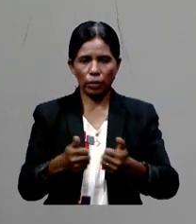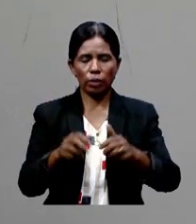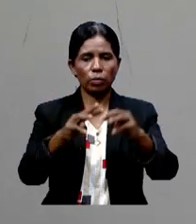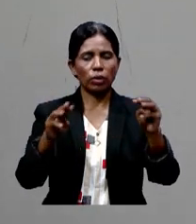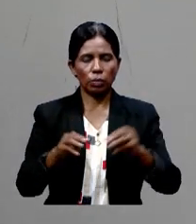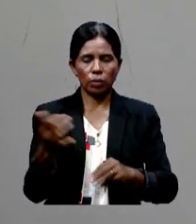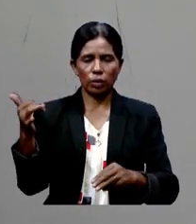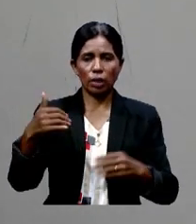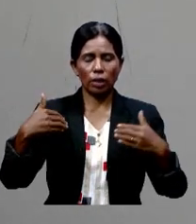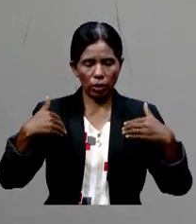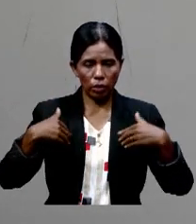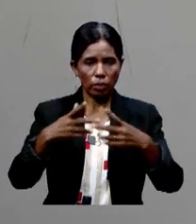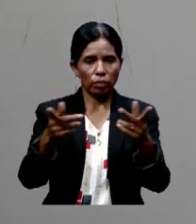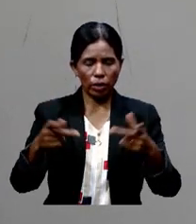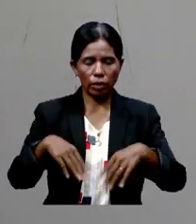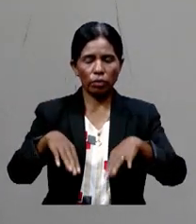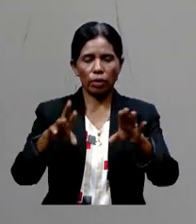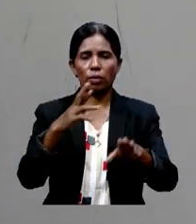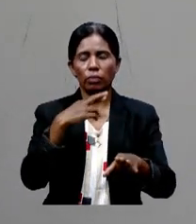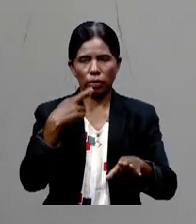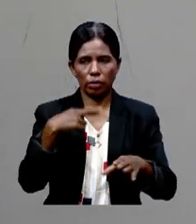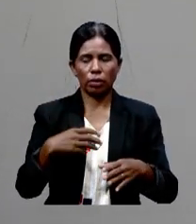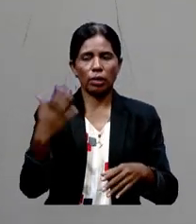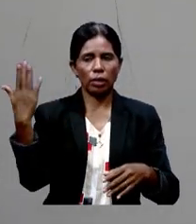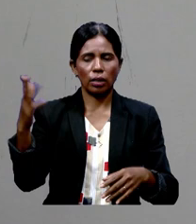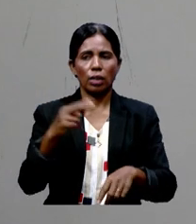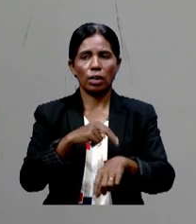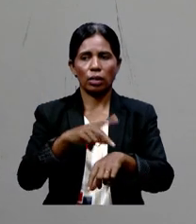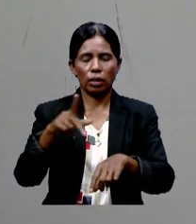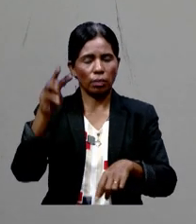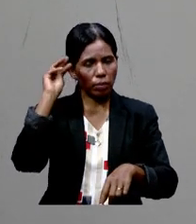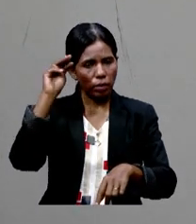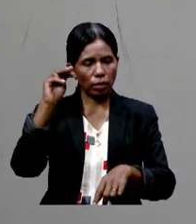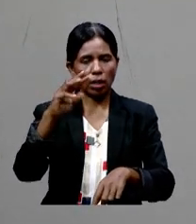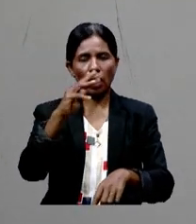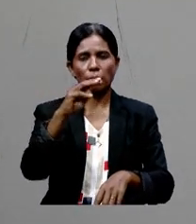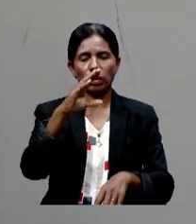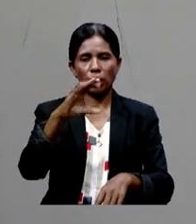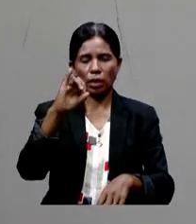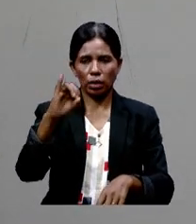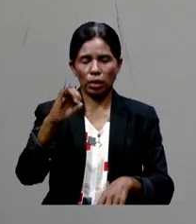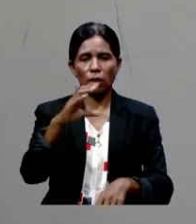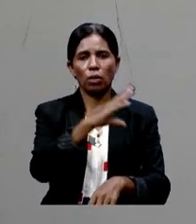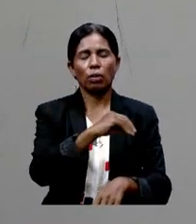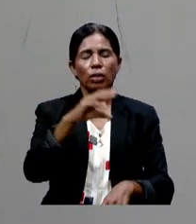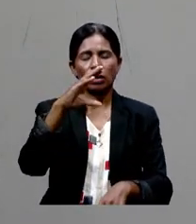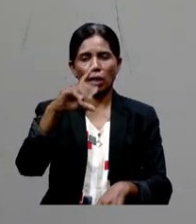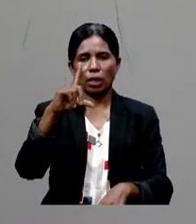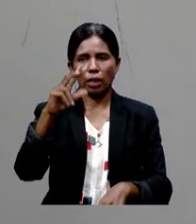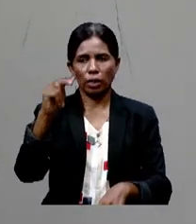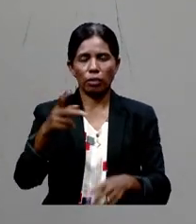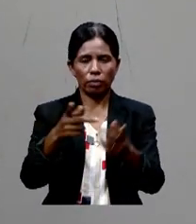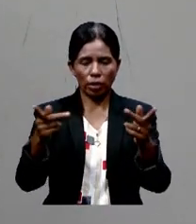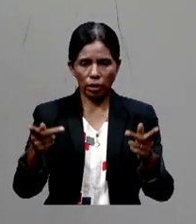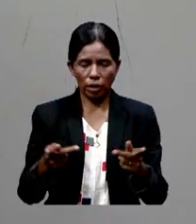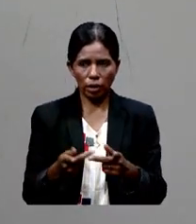serne. E a nacional, e a Ministério do Comércio e Indústria, José Leni, identifique o centro,